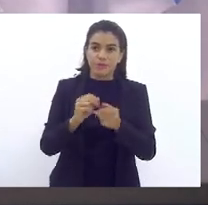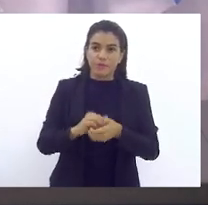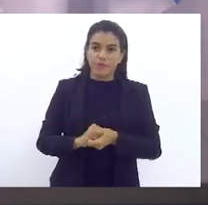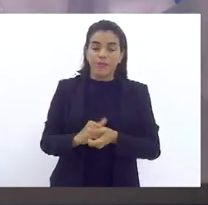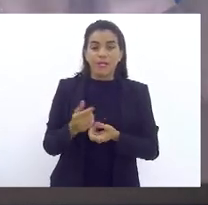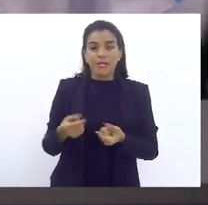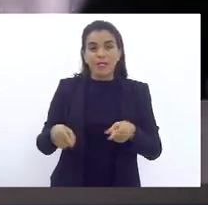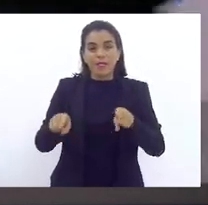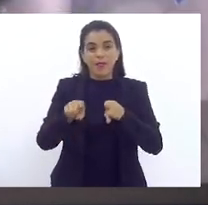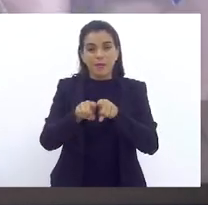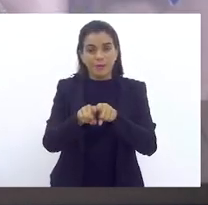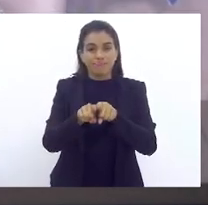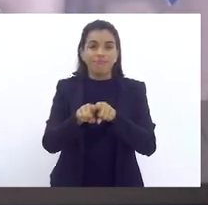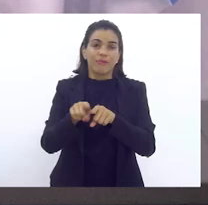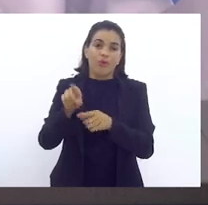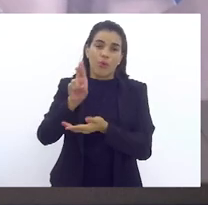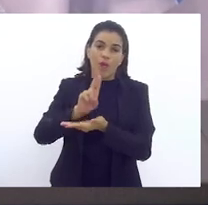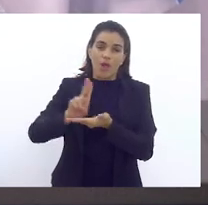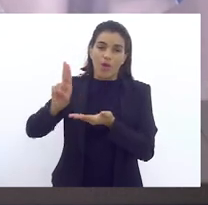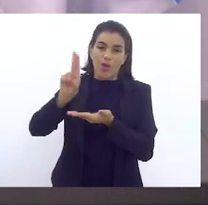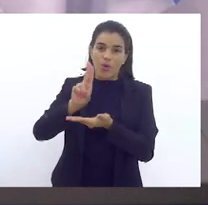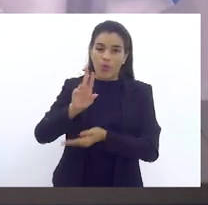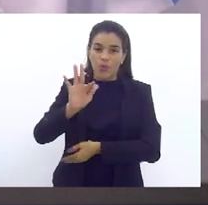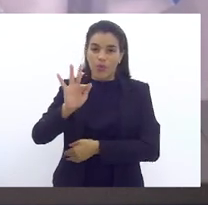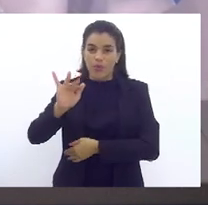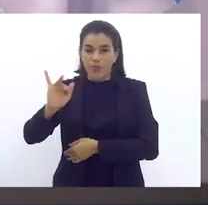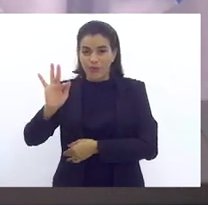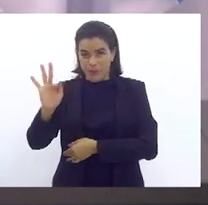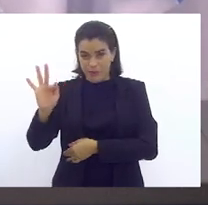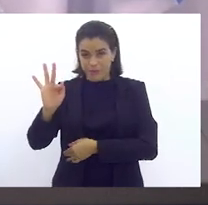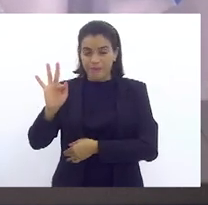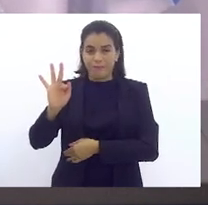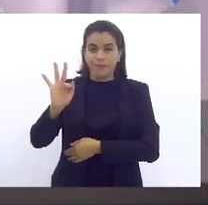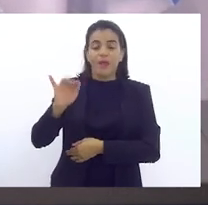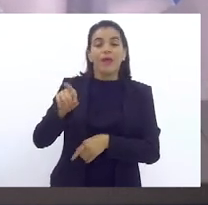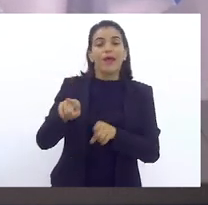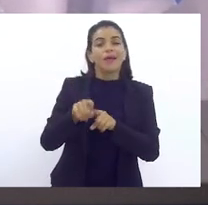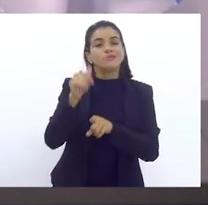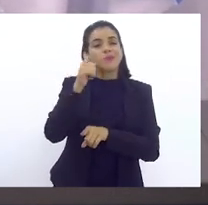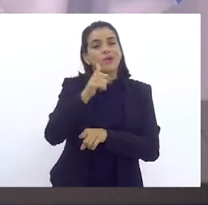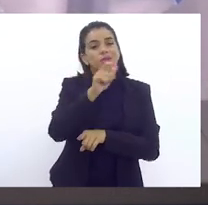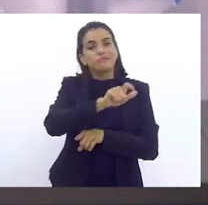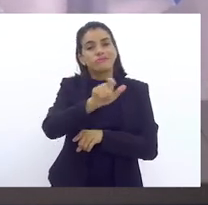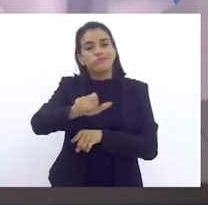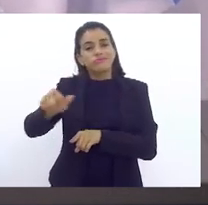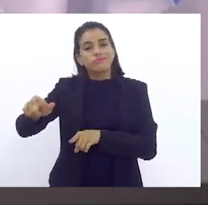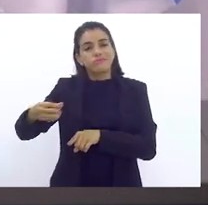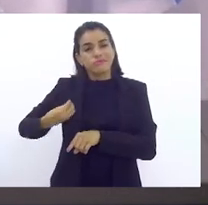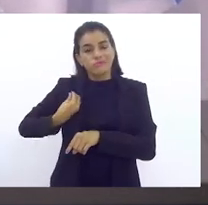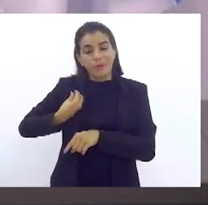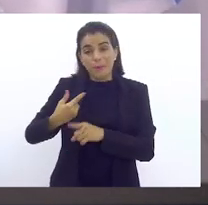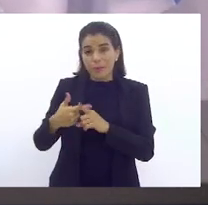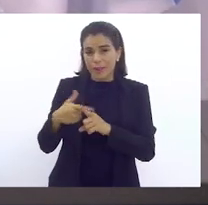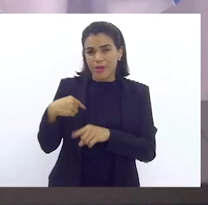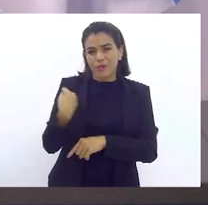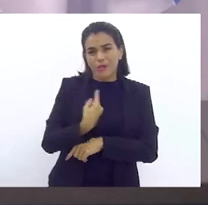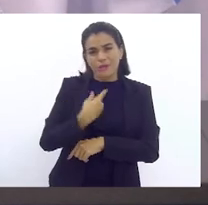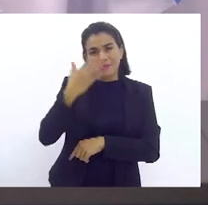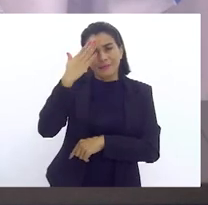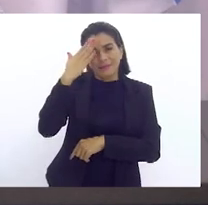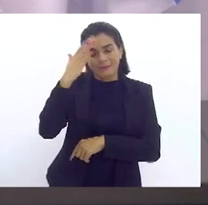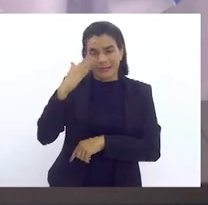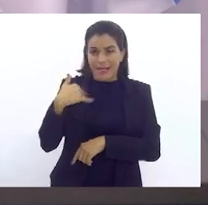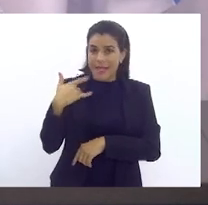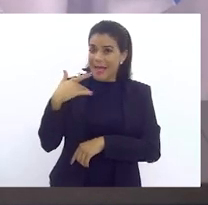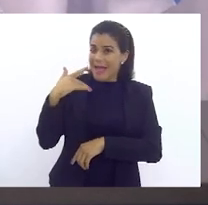parceria da uf já agradeço eh as mulheres que aqui estão justamente porque sabemos que muitas vezes não dá